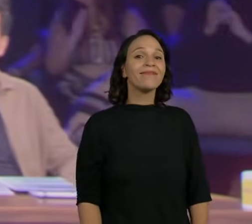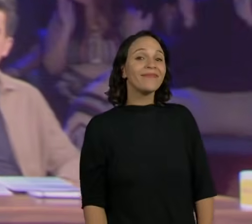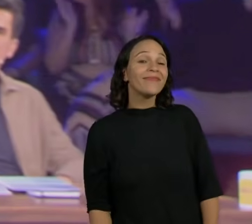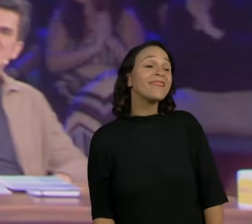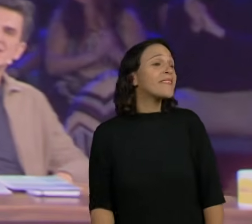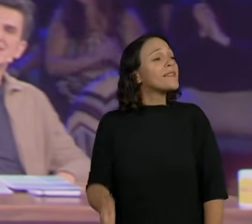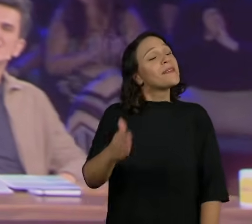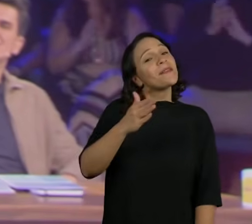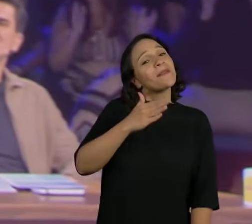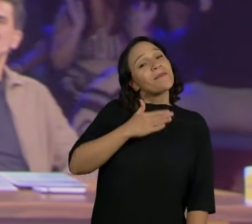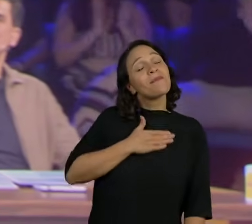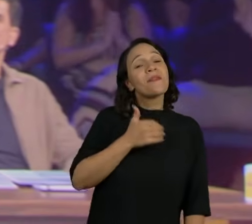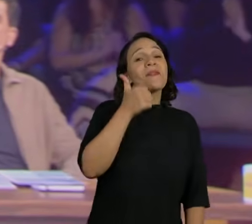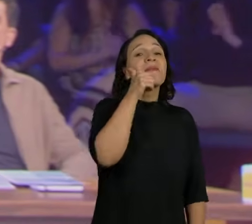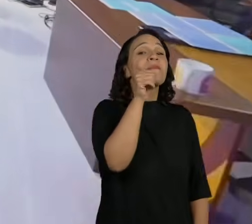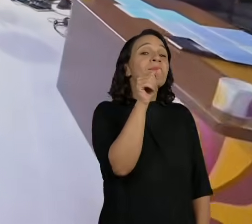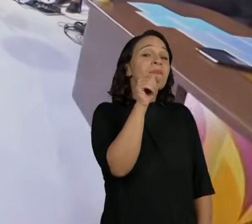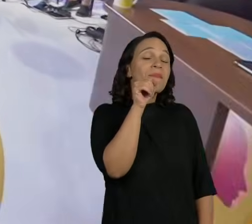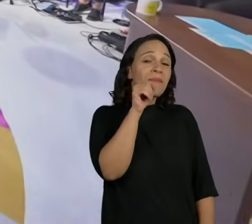Ai, minha mãe, minha